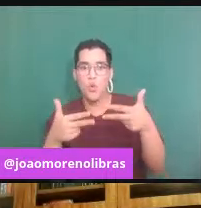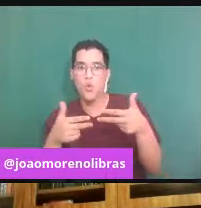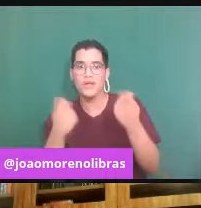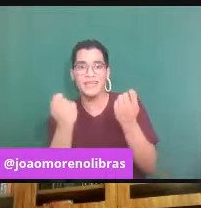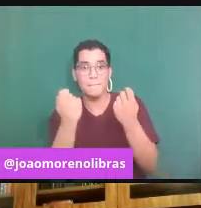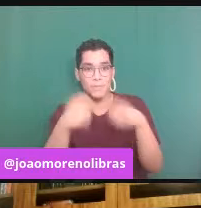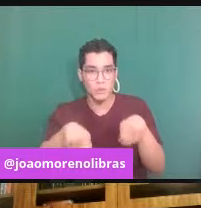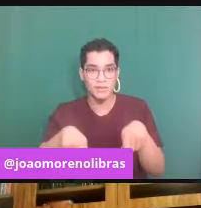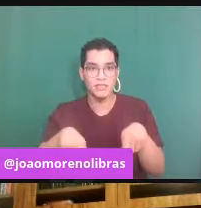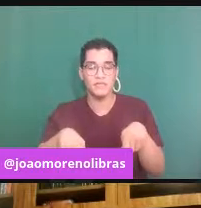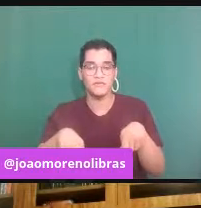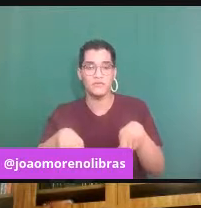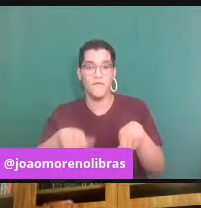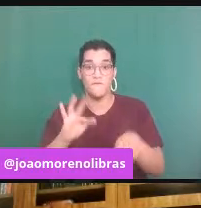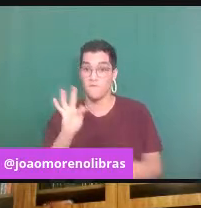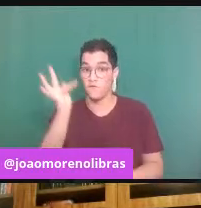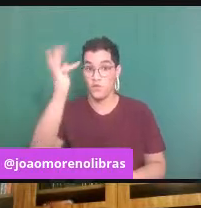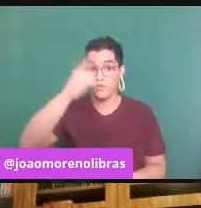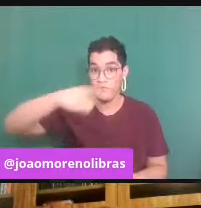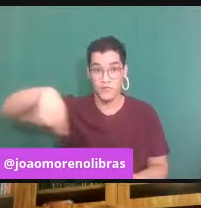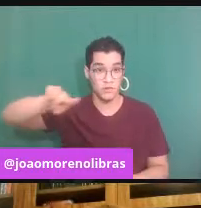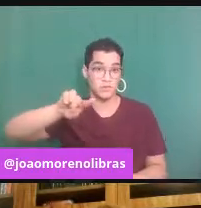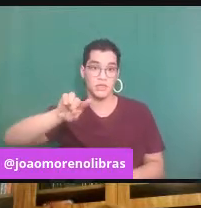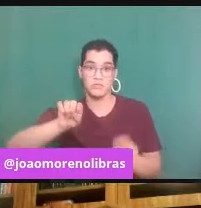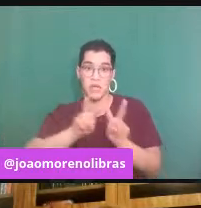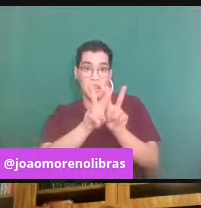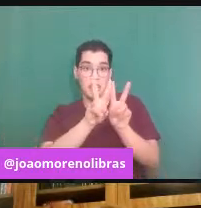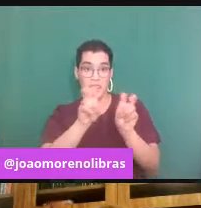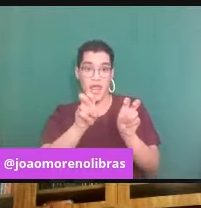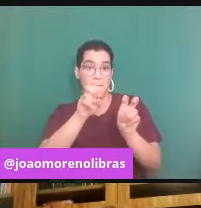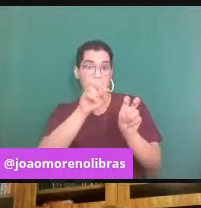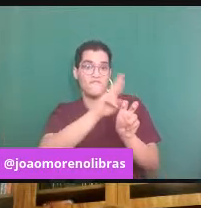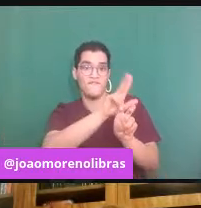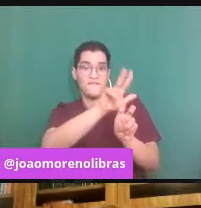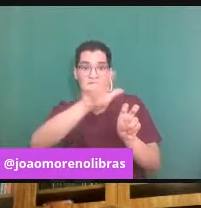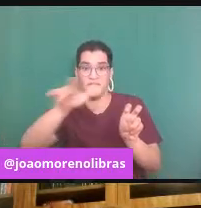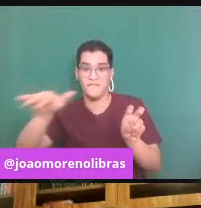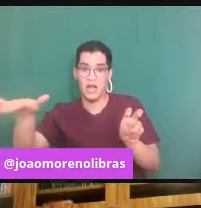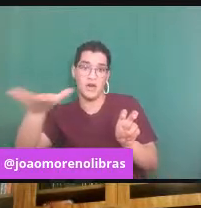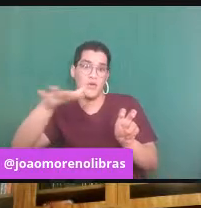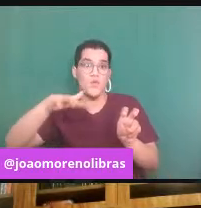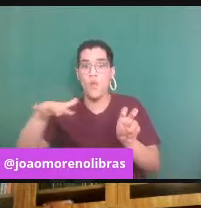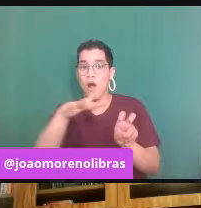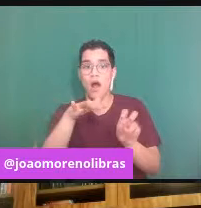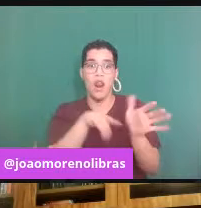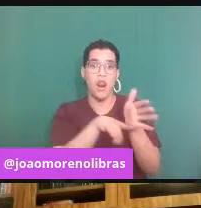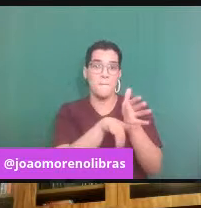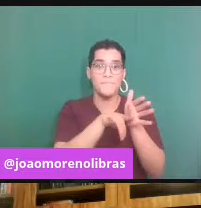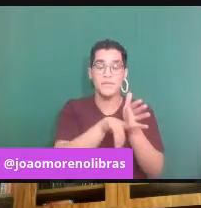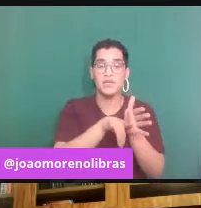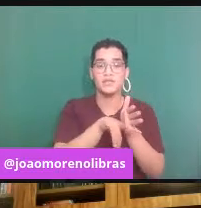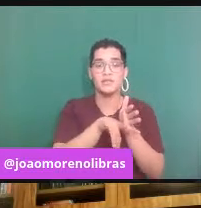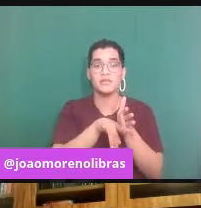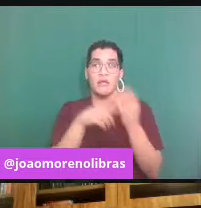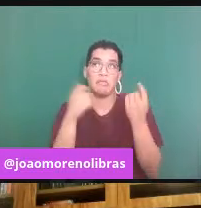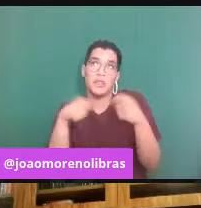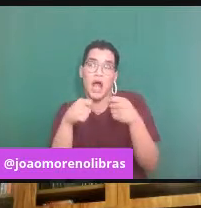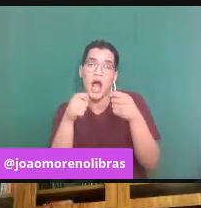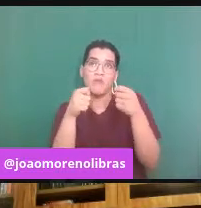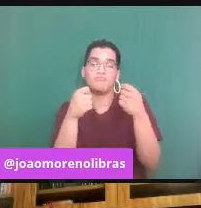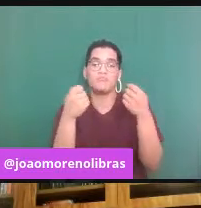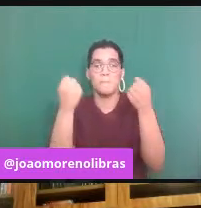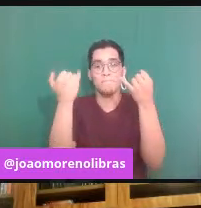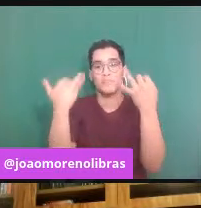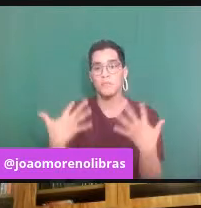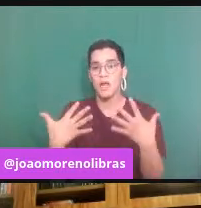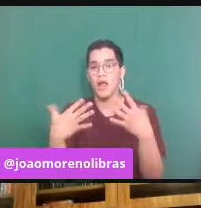têm inúmeros temas de pesquisa, poderemos depois falar sobre eles, não é? E cada um deles